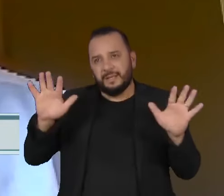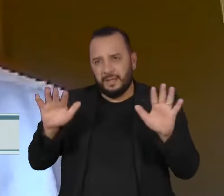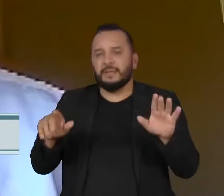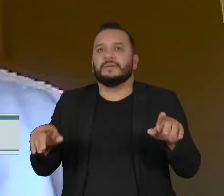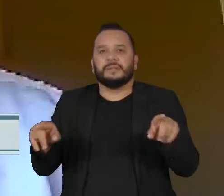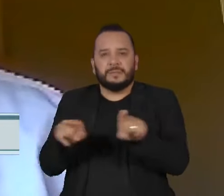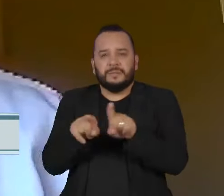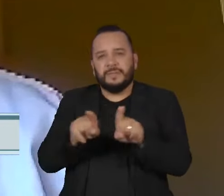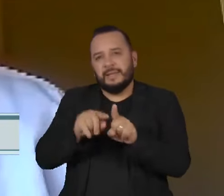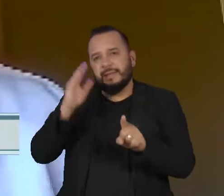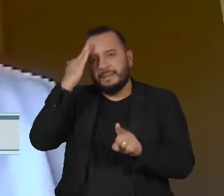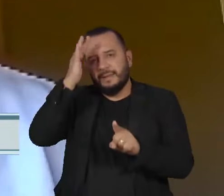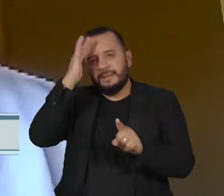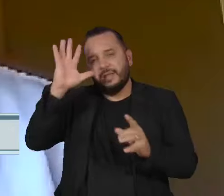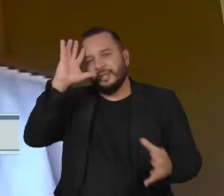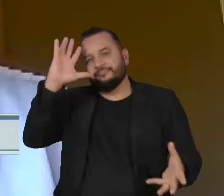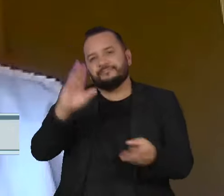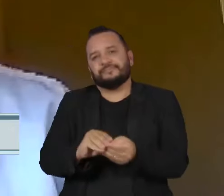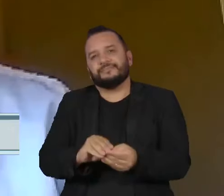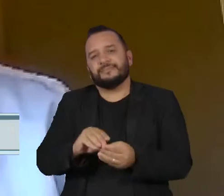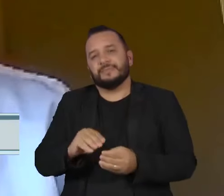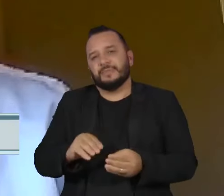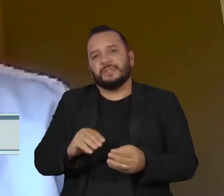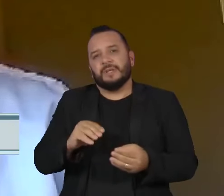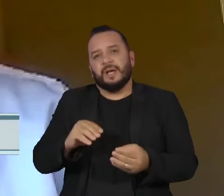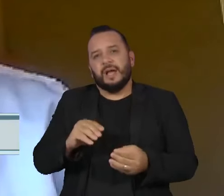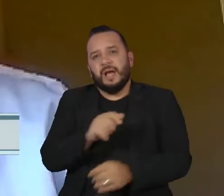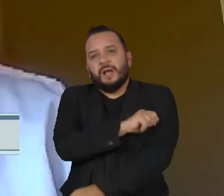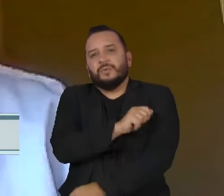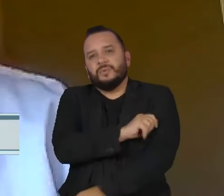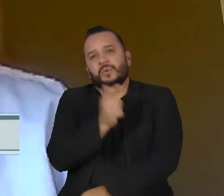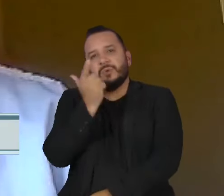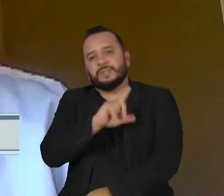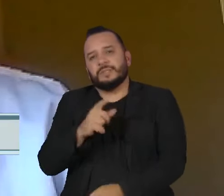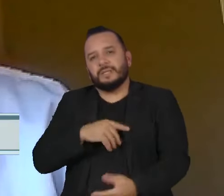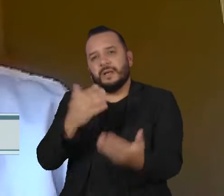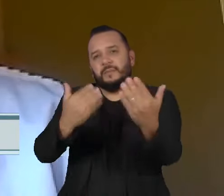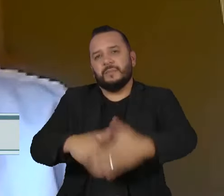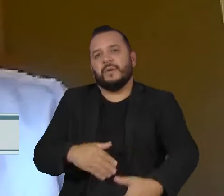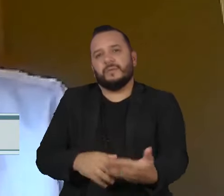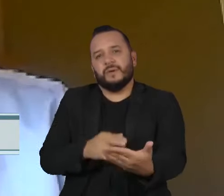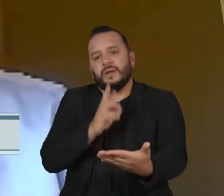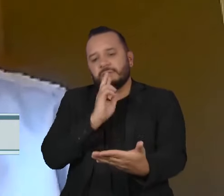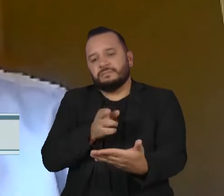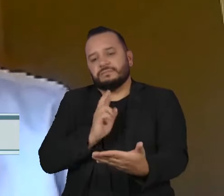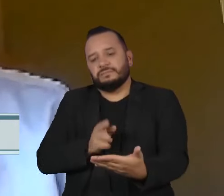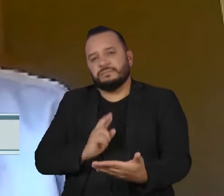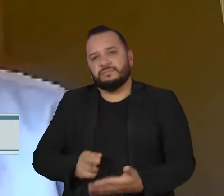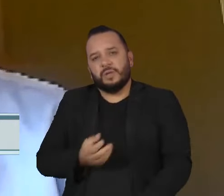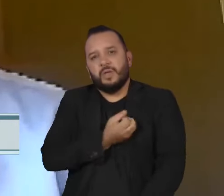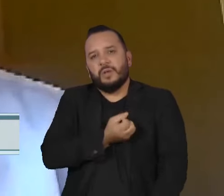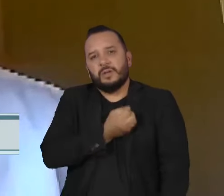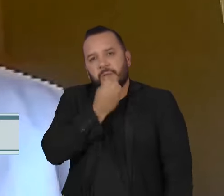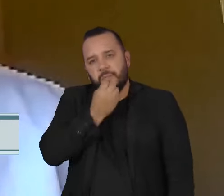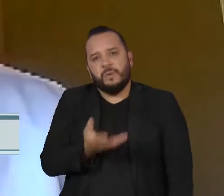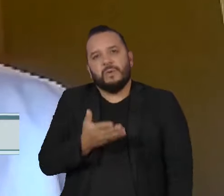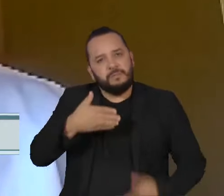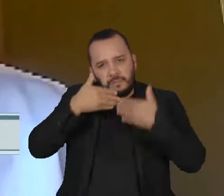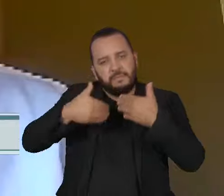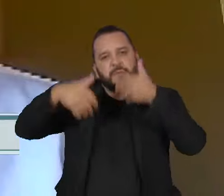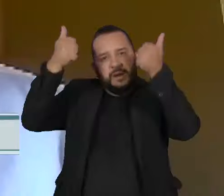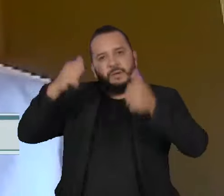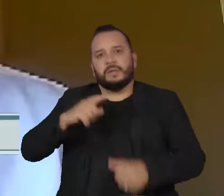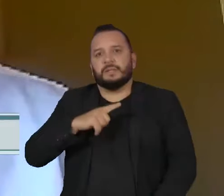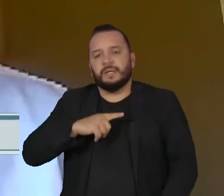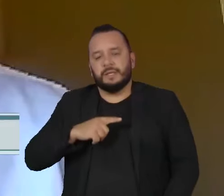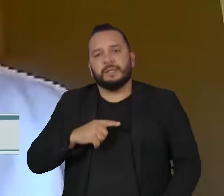concisos, para que de alguma forma consiga fazer com que esse aluno chegue a uma nota melhor. Então,